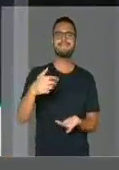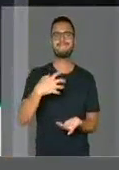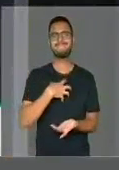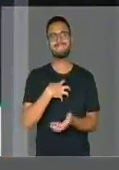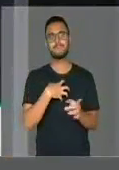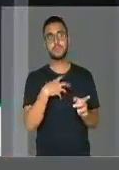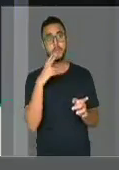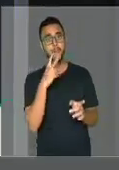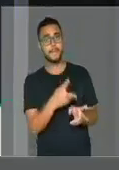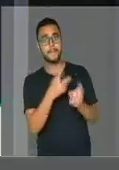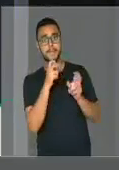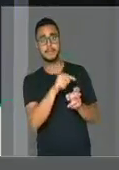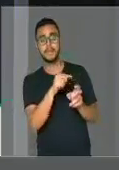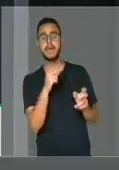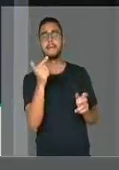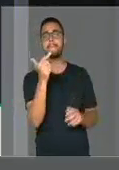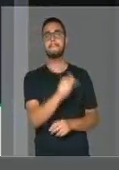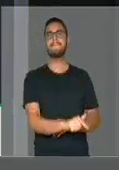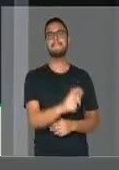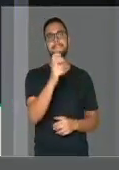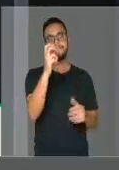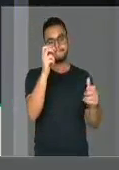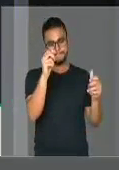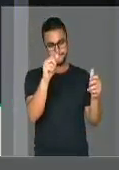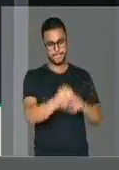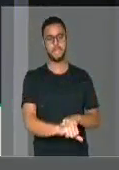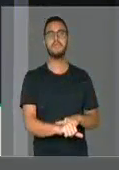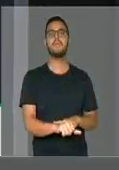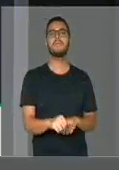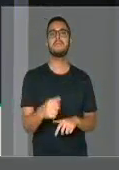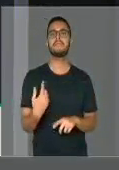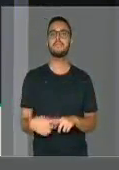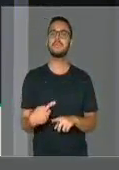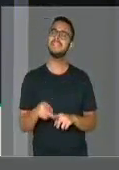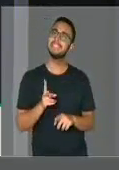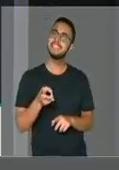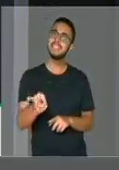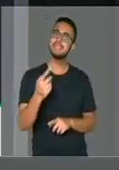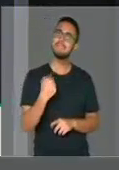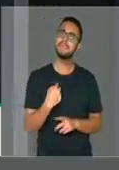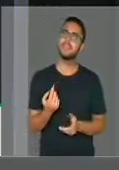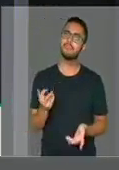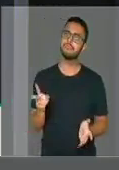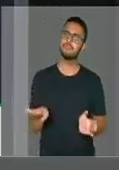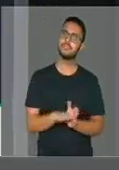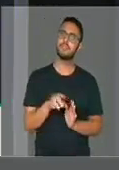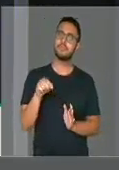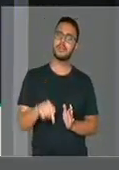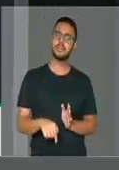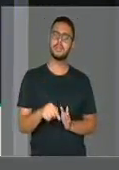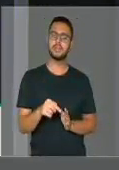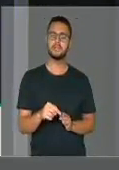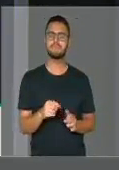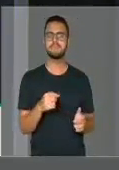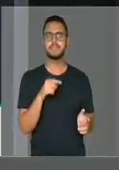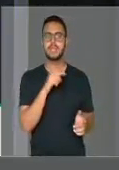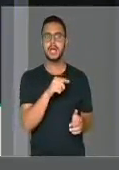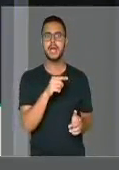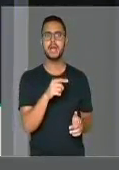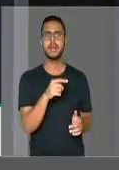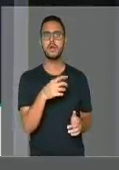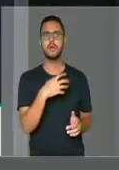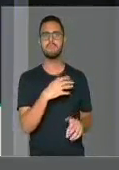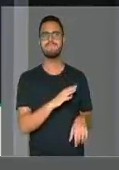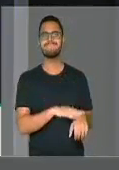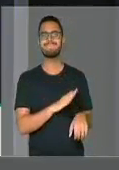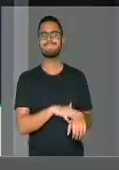agrava. A cada vinda minha a essa tribuna, o quadro piora. Nós já